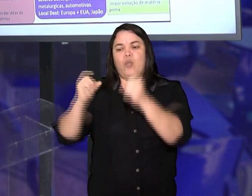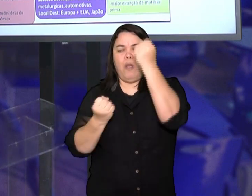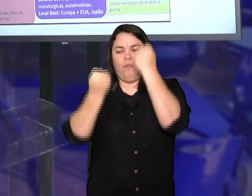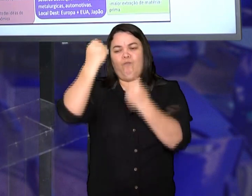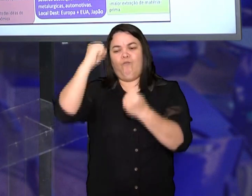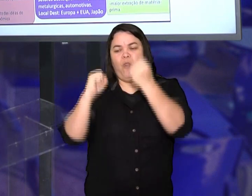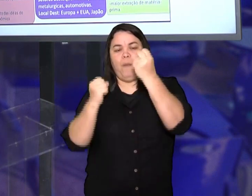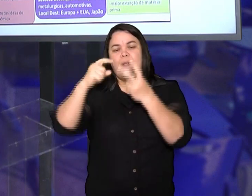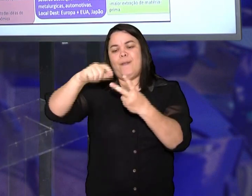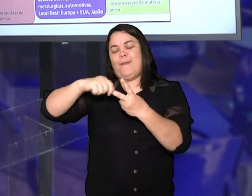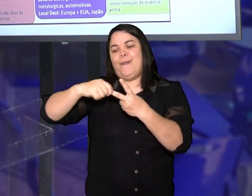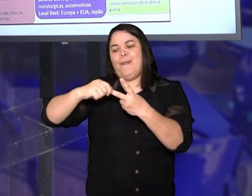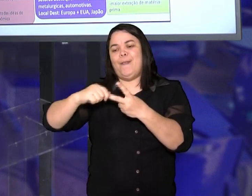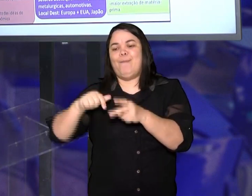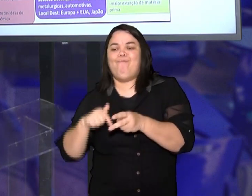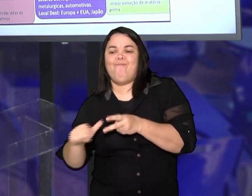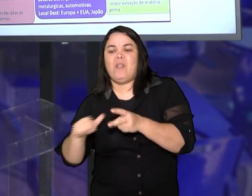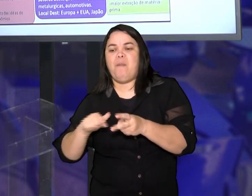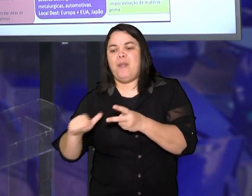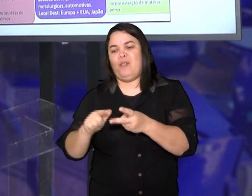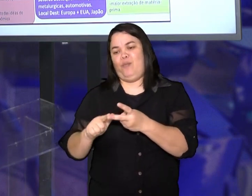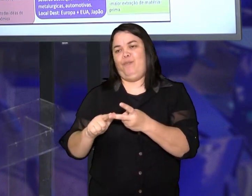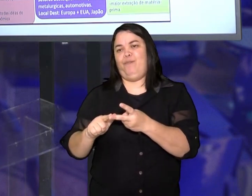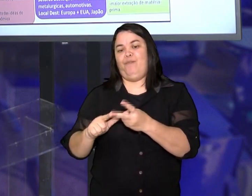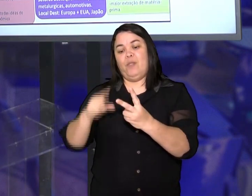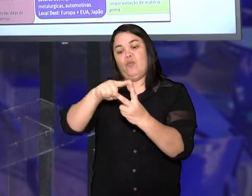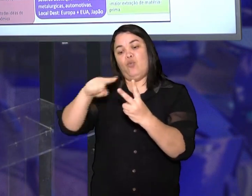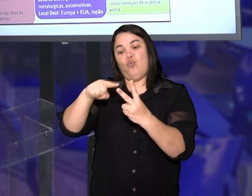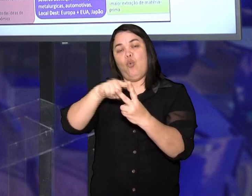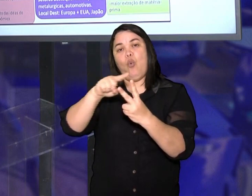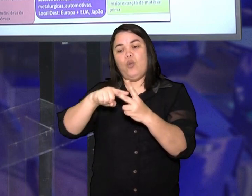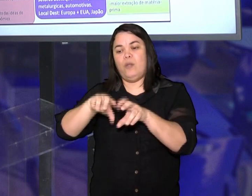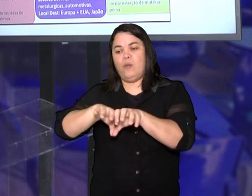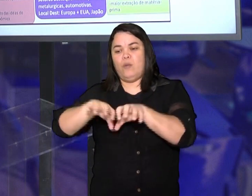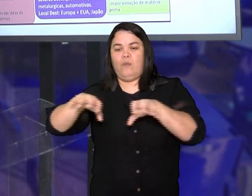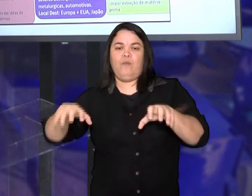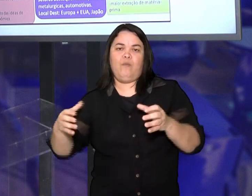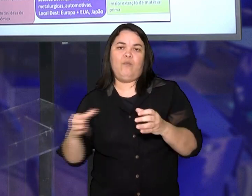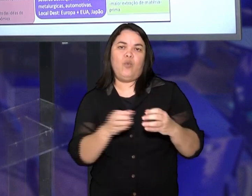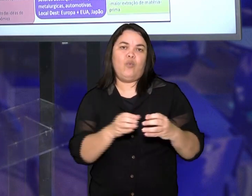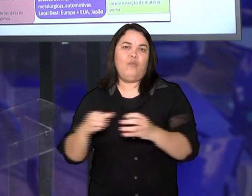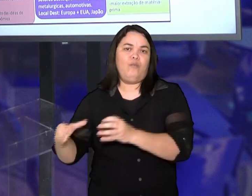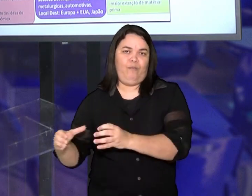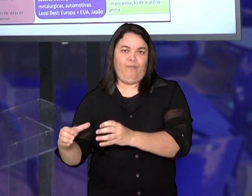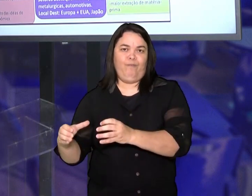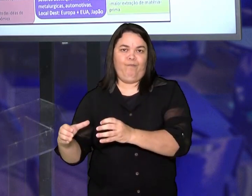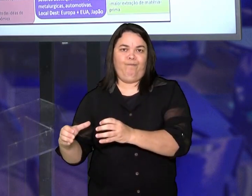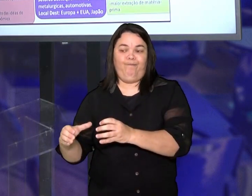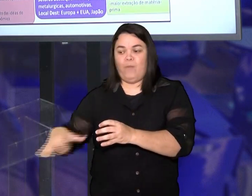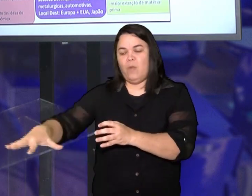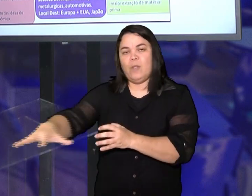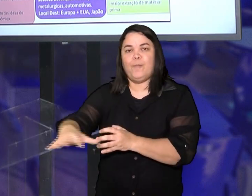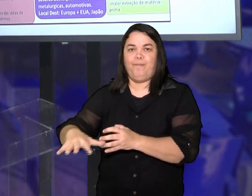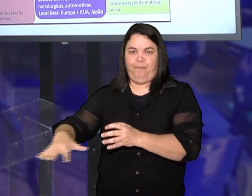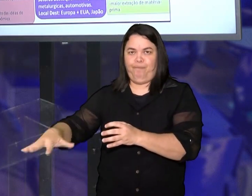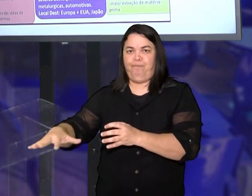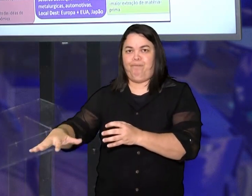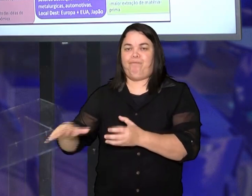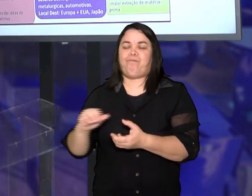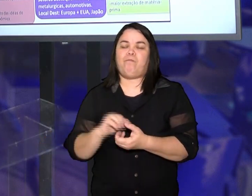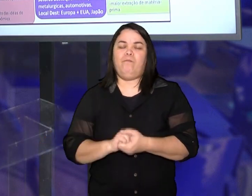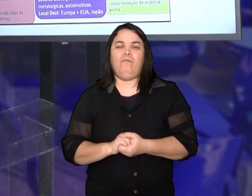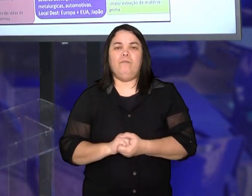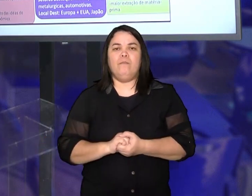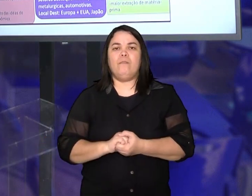vende a sua mão de obra em troca de um salário. Isso só vai acontecer, isso vai